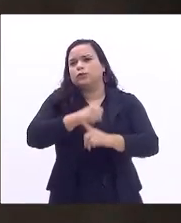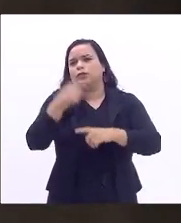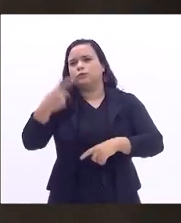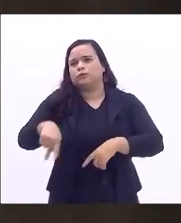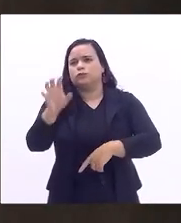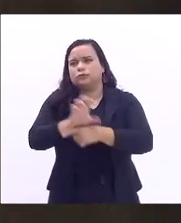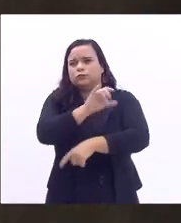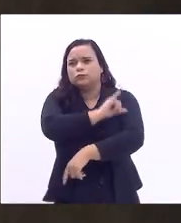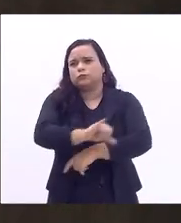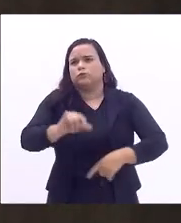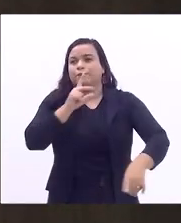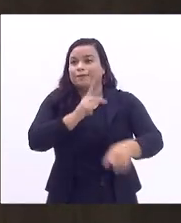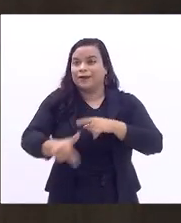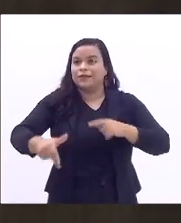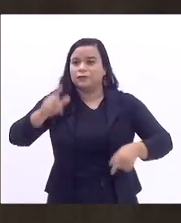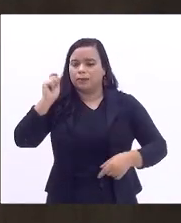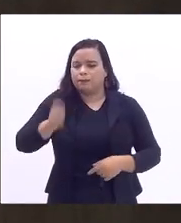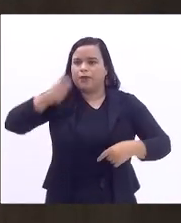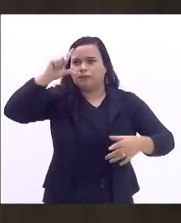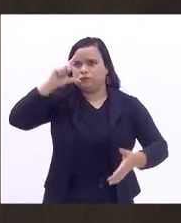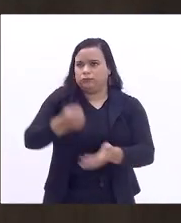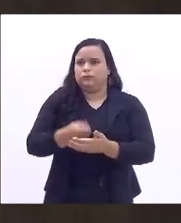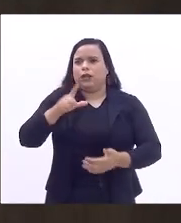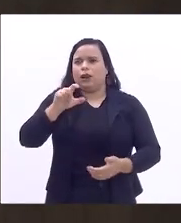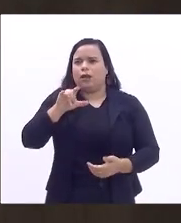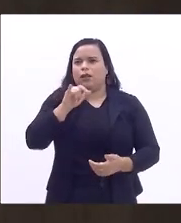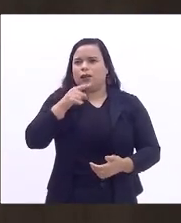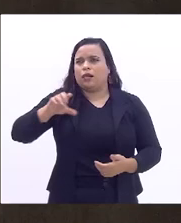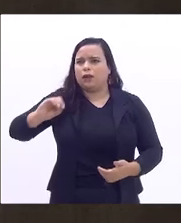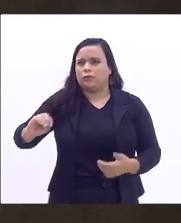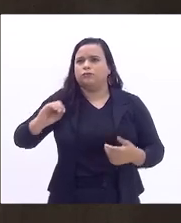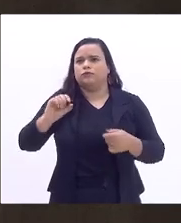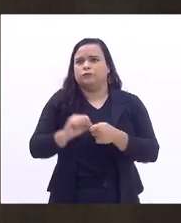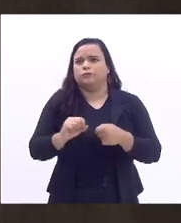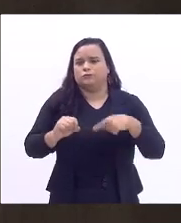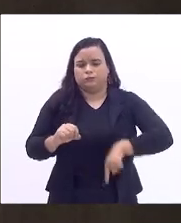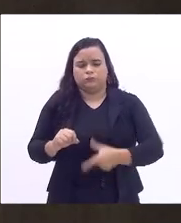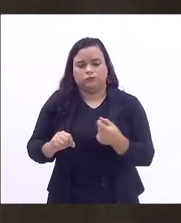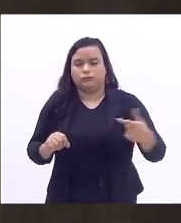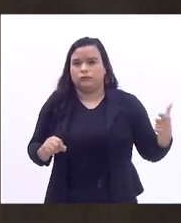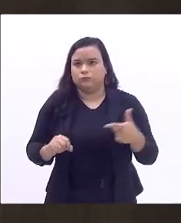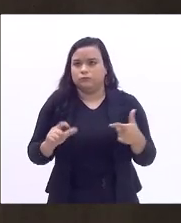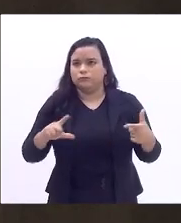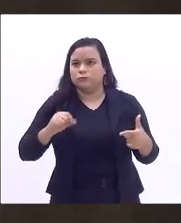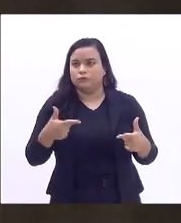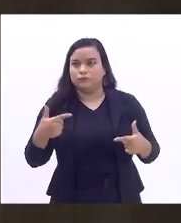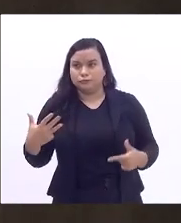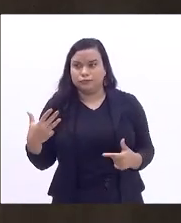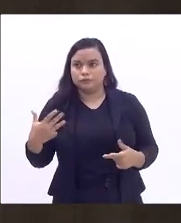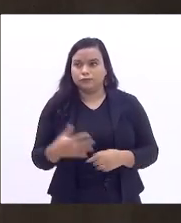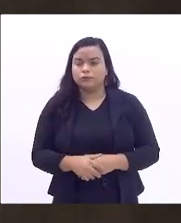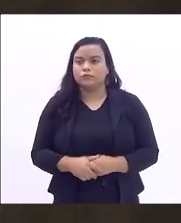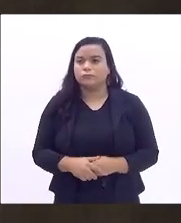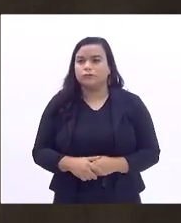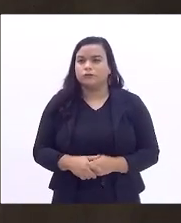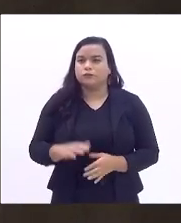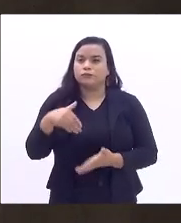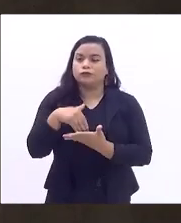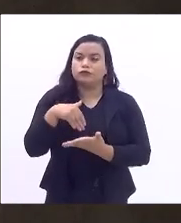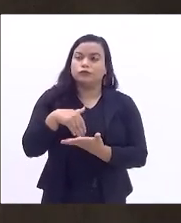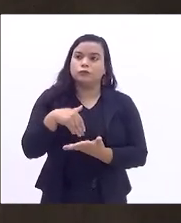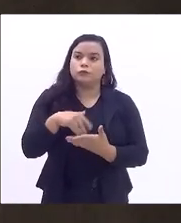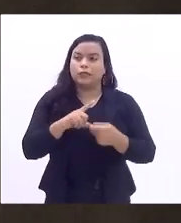que seja vencedores dos Leilões ocorridos em 22 e 23 e por